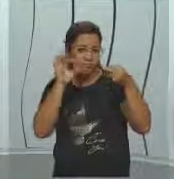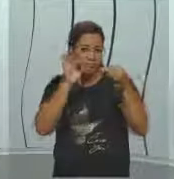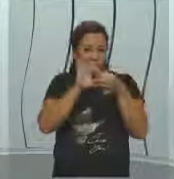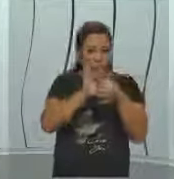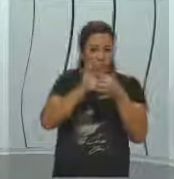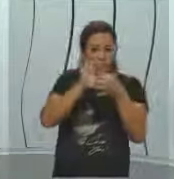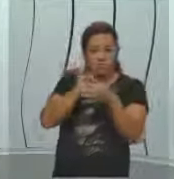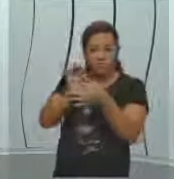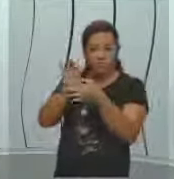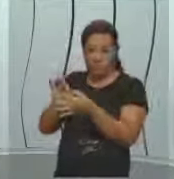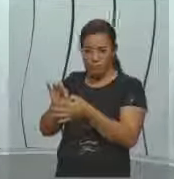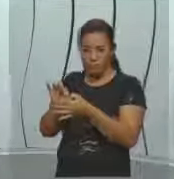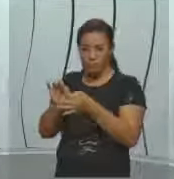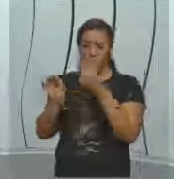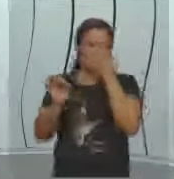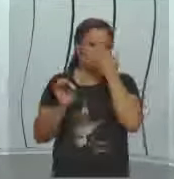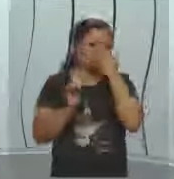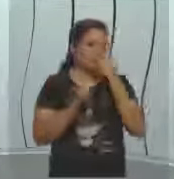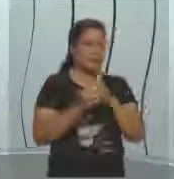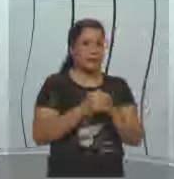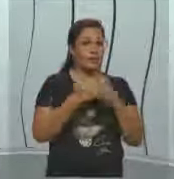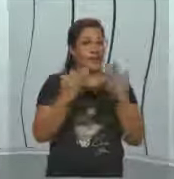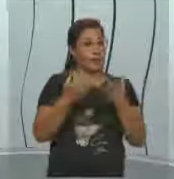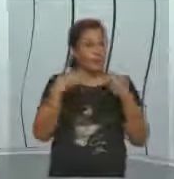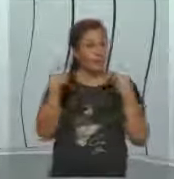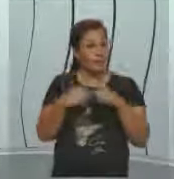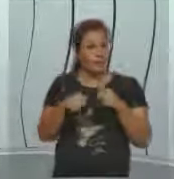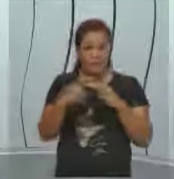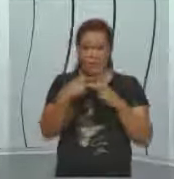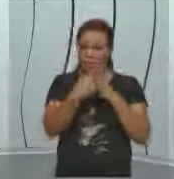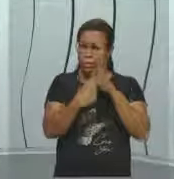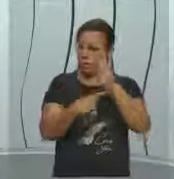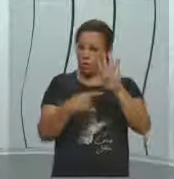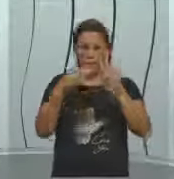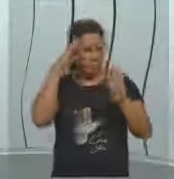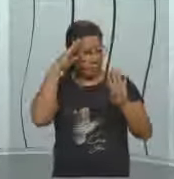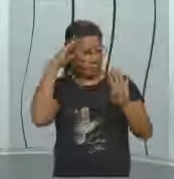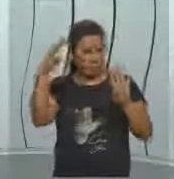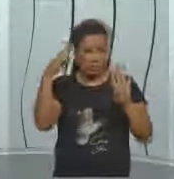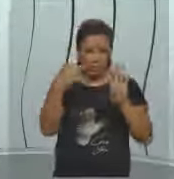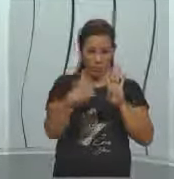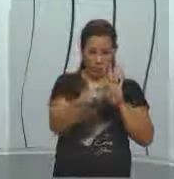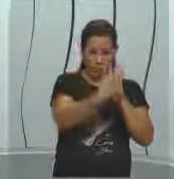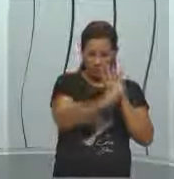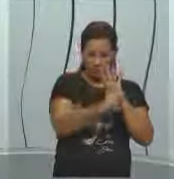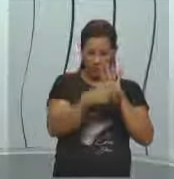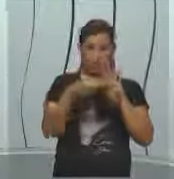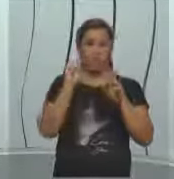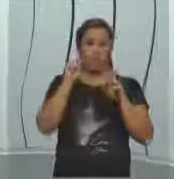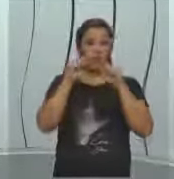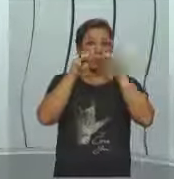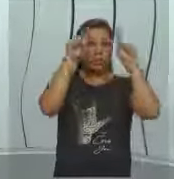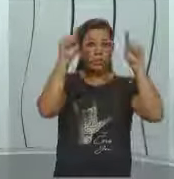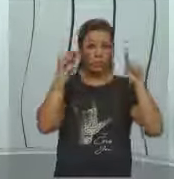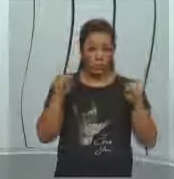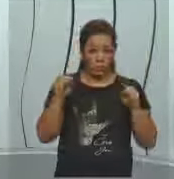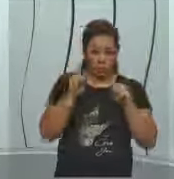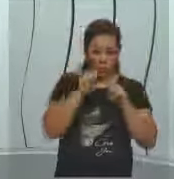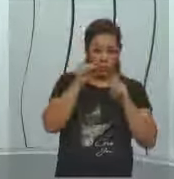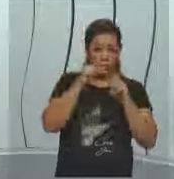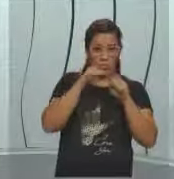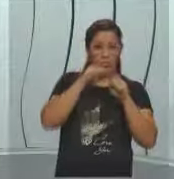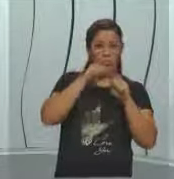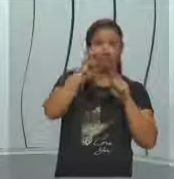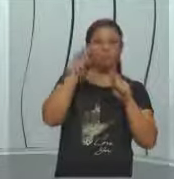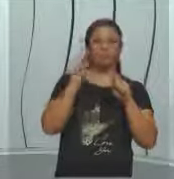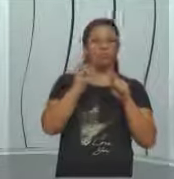componentes. Beleza? Então, eu preciso ter pelo menos esses 4 elementos dentro de um circuito para a gente poder dizer que ele